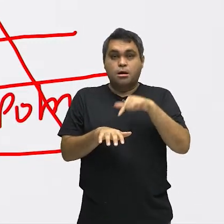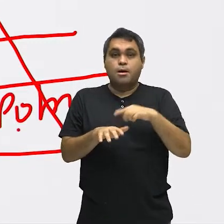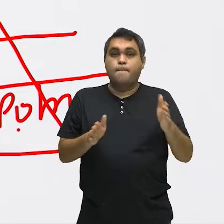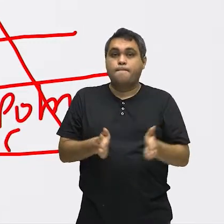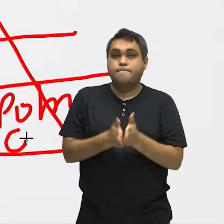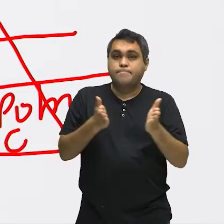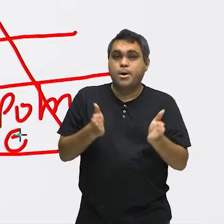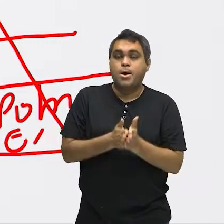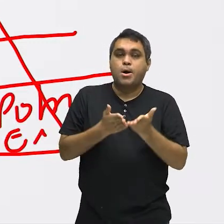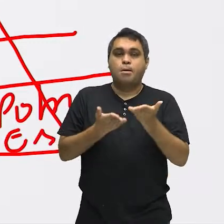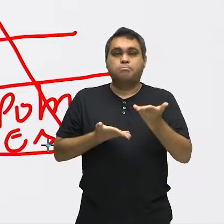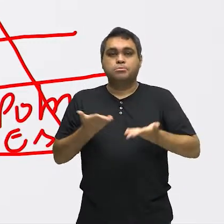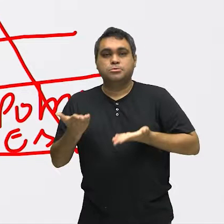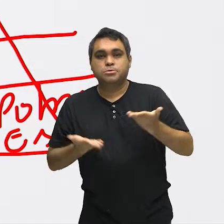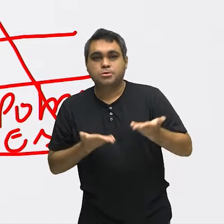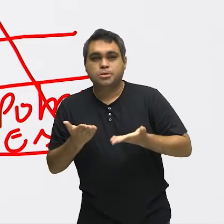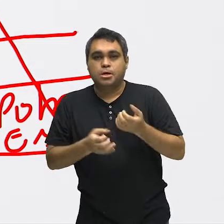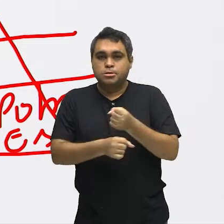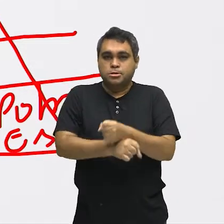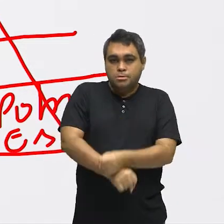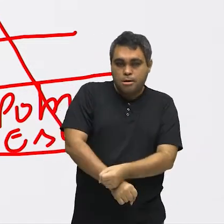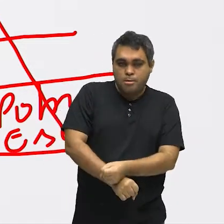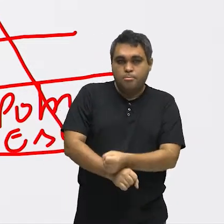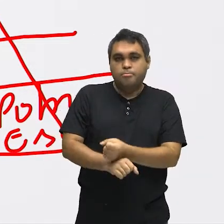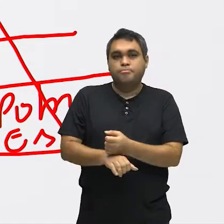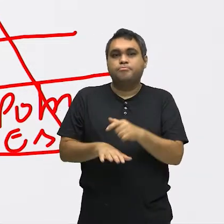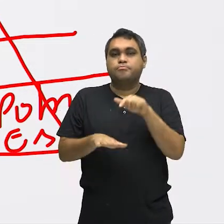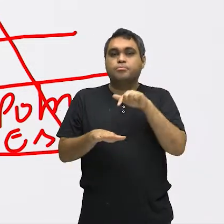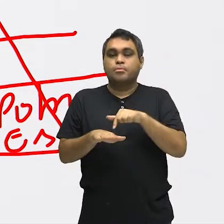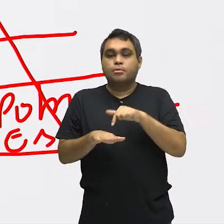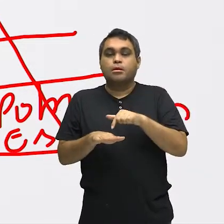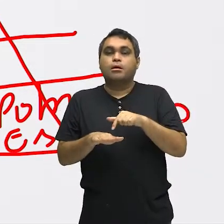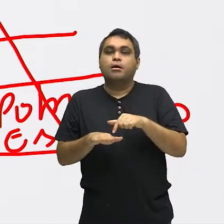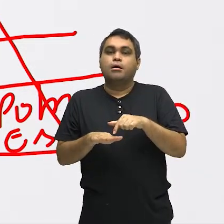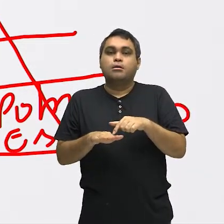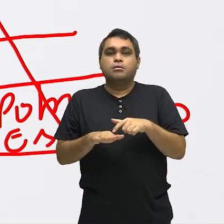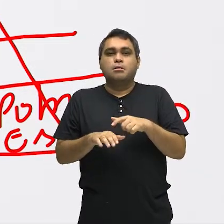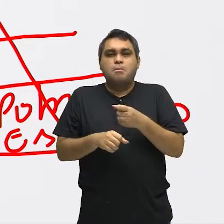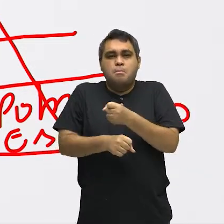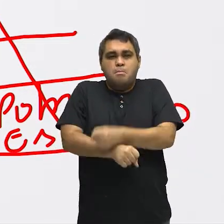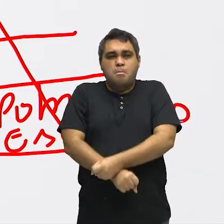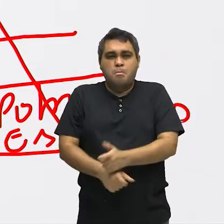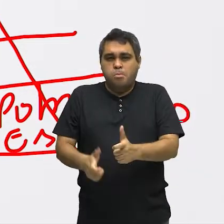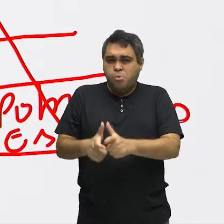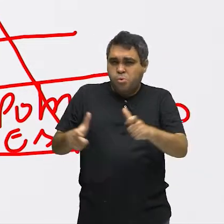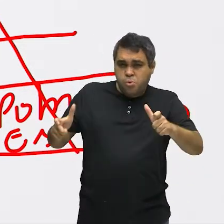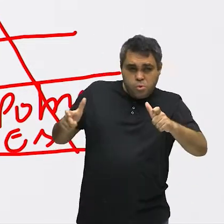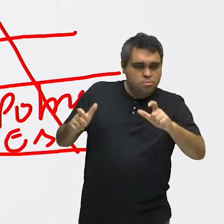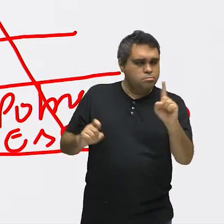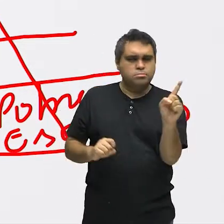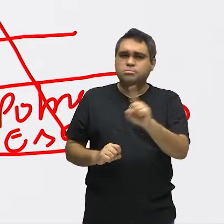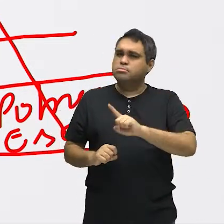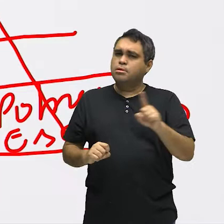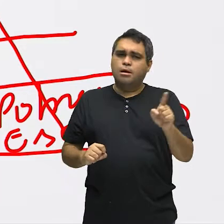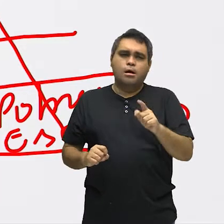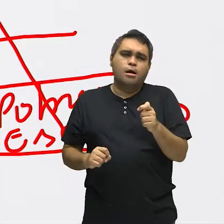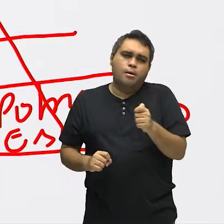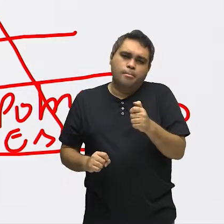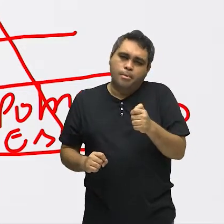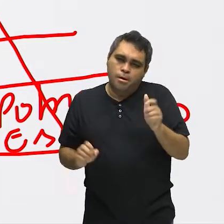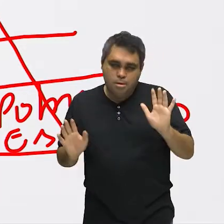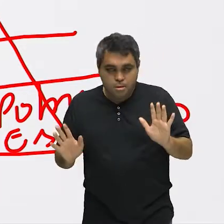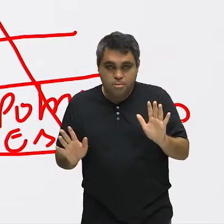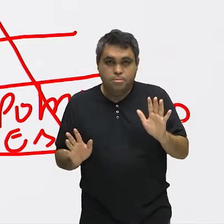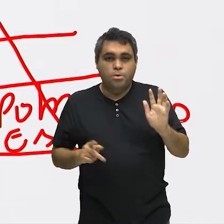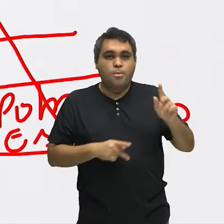Estado e os escravos. Nessa época, gente, o número de escravos não era tão grande como a gente vai ver, por exemplo, na Grécia, como a gente vai ver